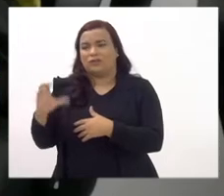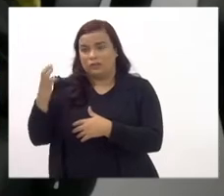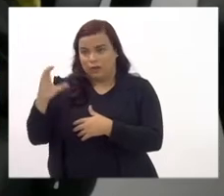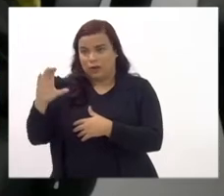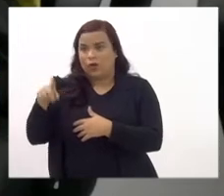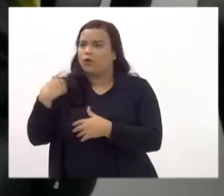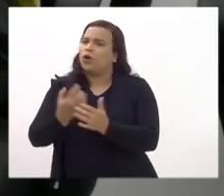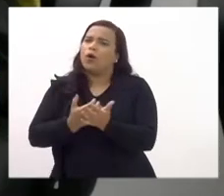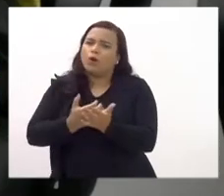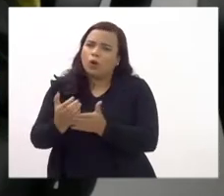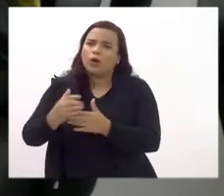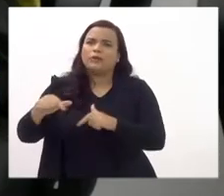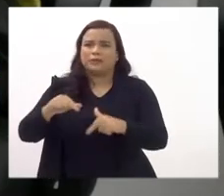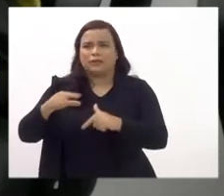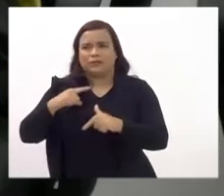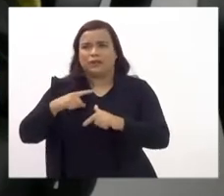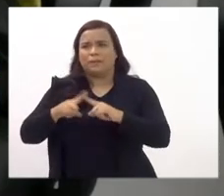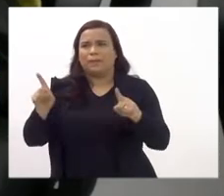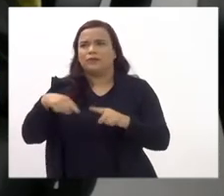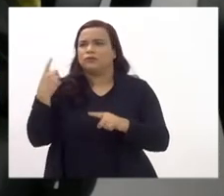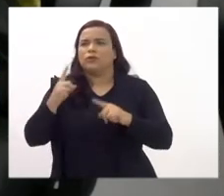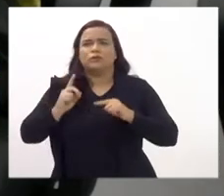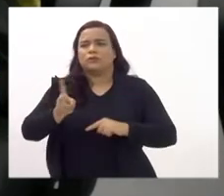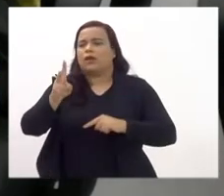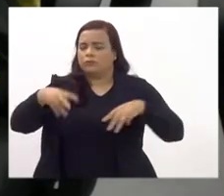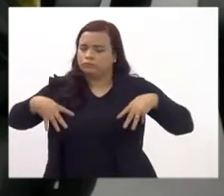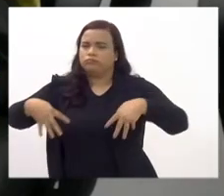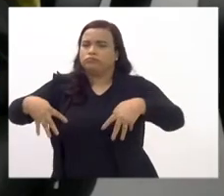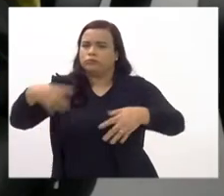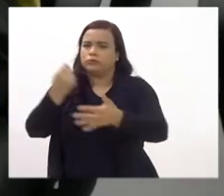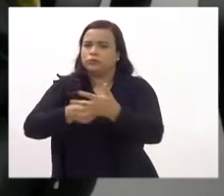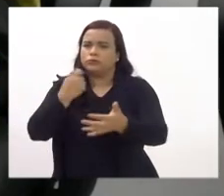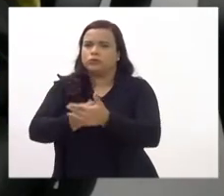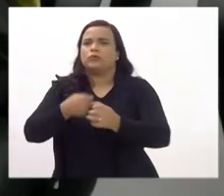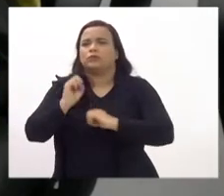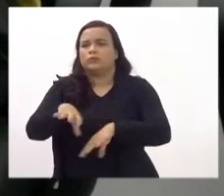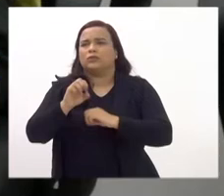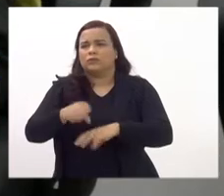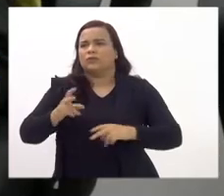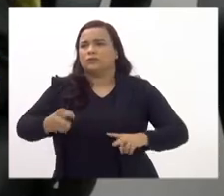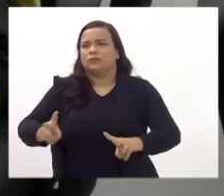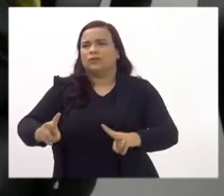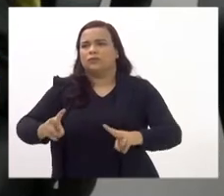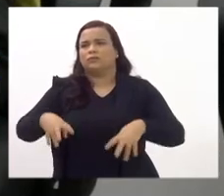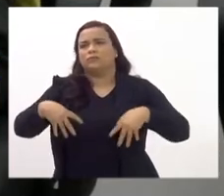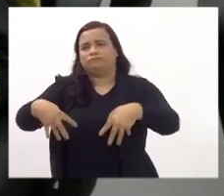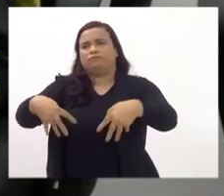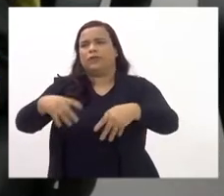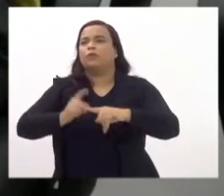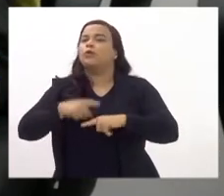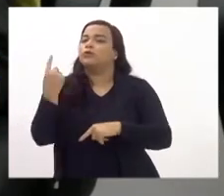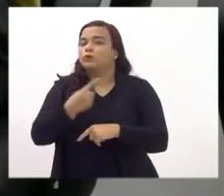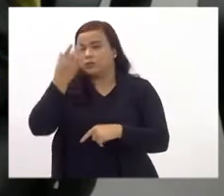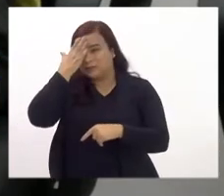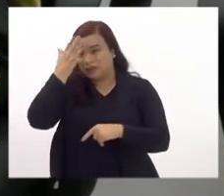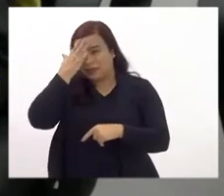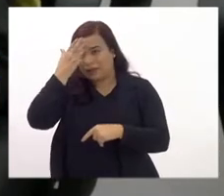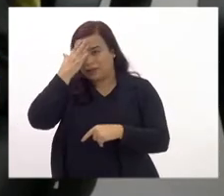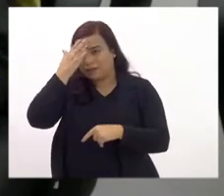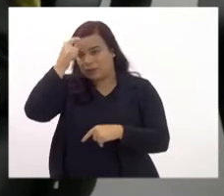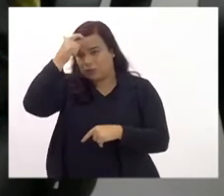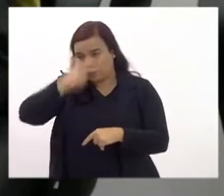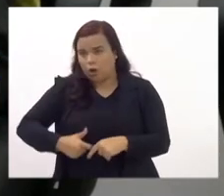trabalhos, porém, a gente vai sempre estar na linha de frente na luta pela educação. Sempre. Porque a gente sabe que é nós por